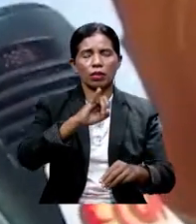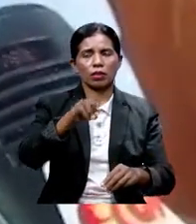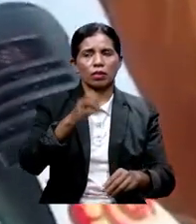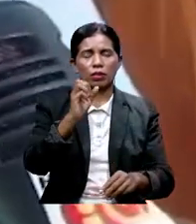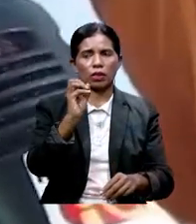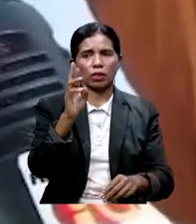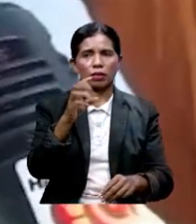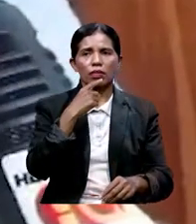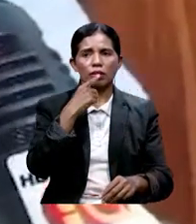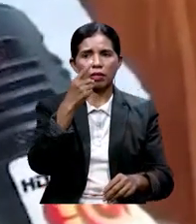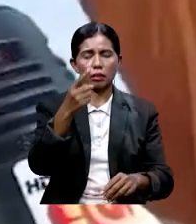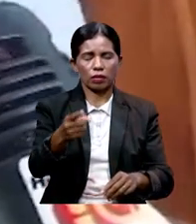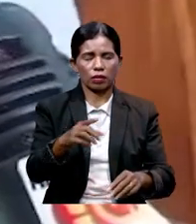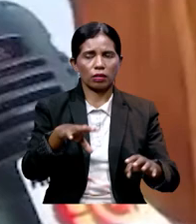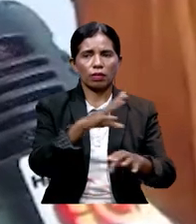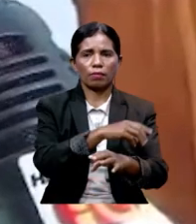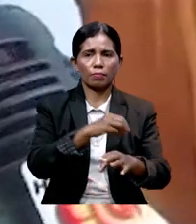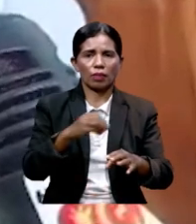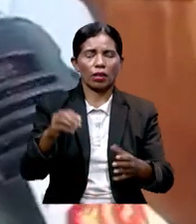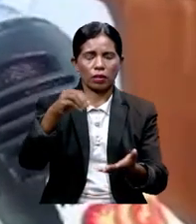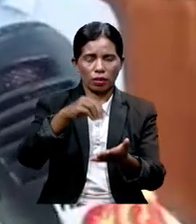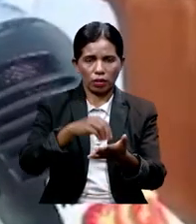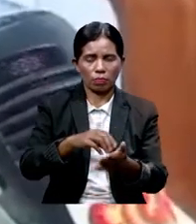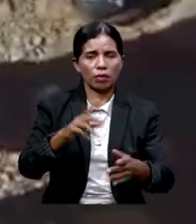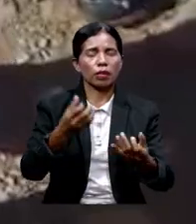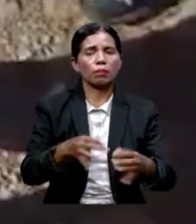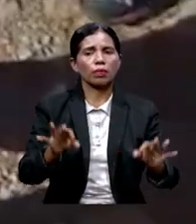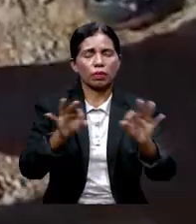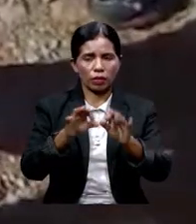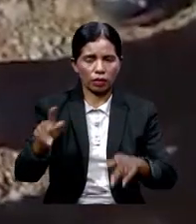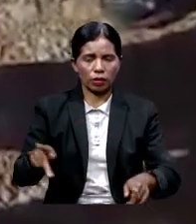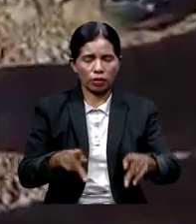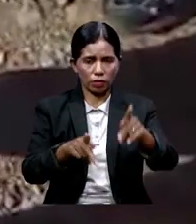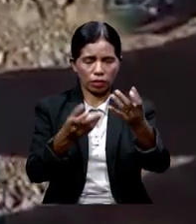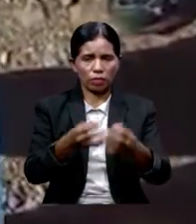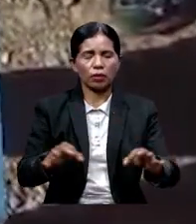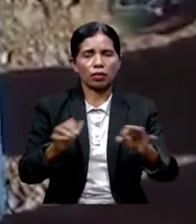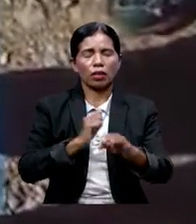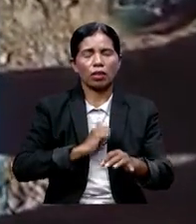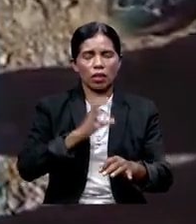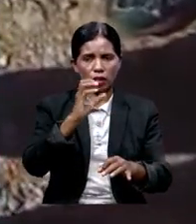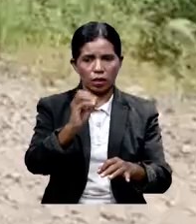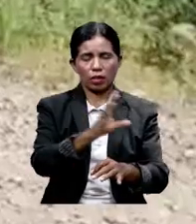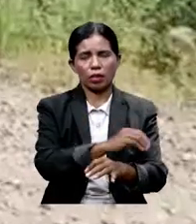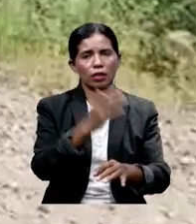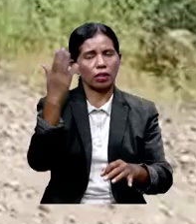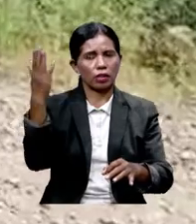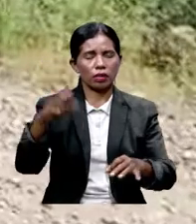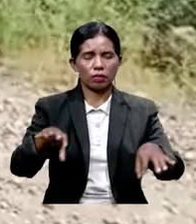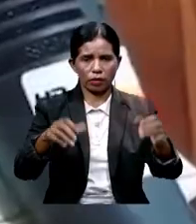Corterial, recomenda ba consultor a tutau mos prioridade ba estrada principal Ainaro Vilanian e ha